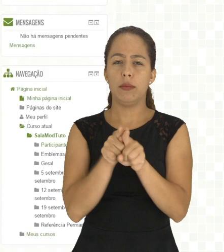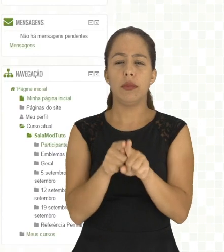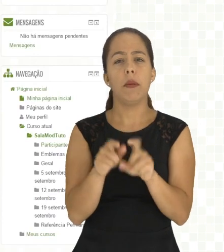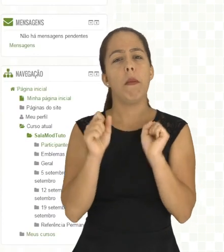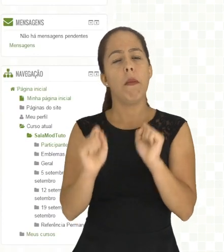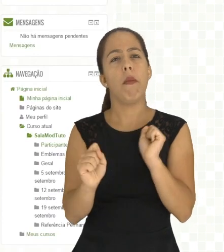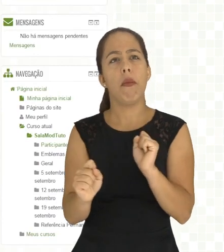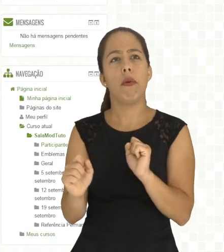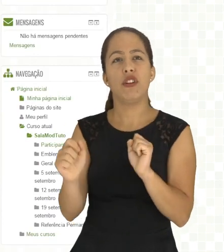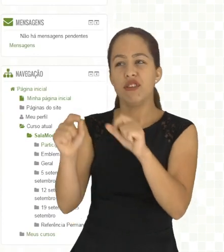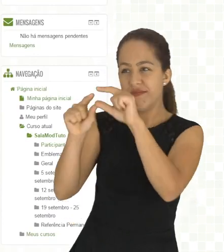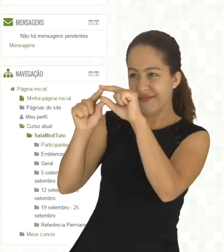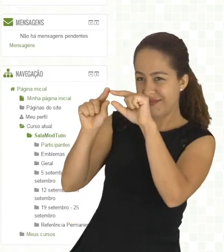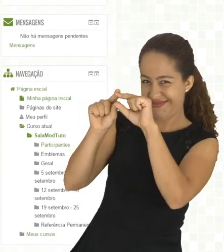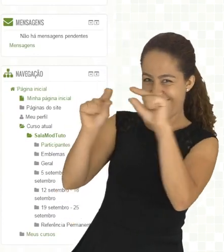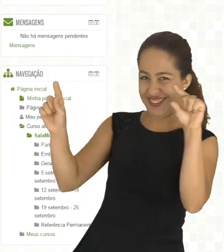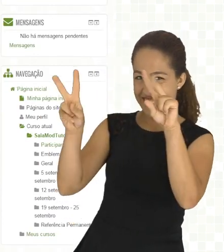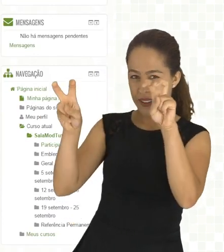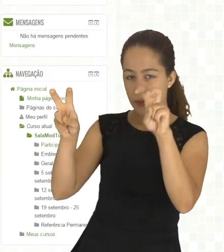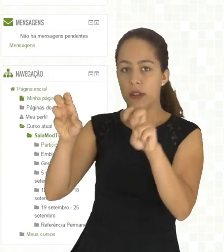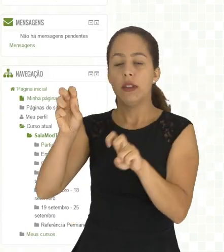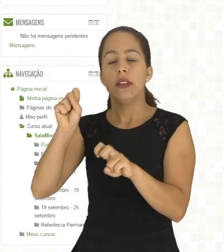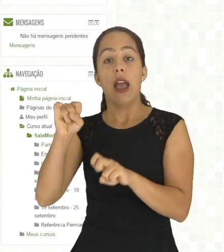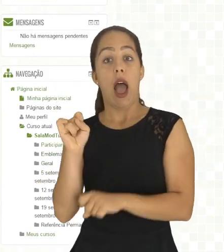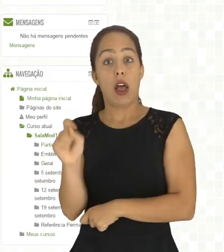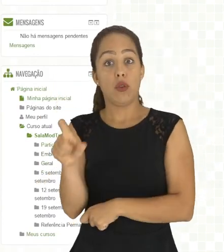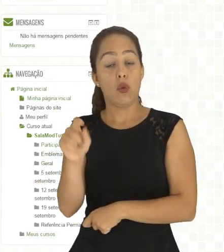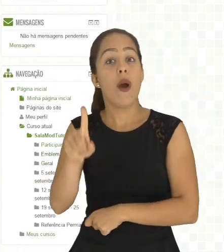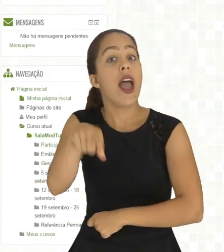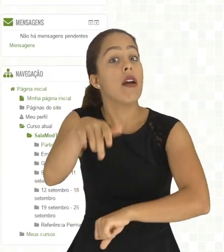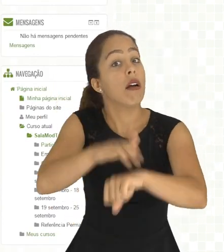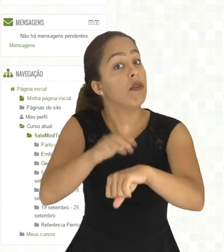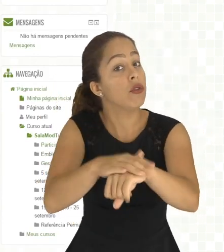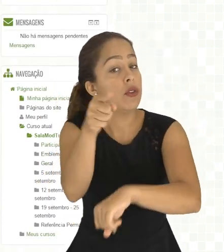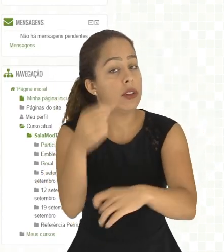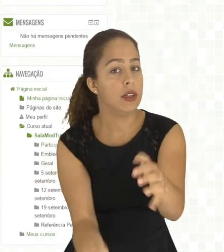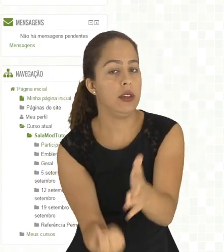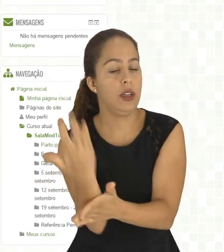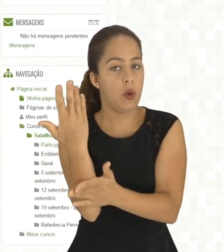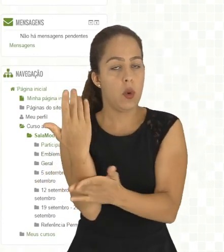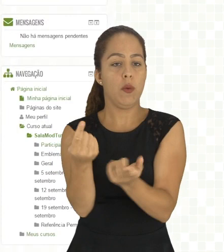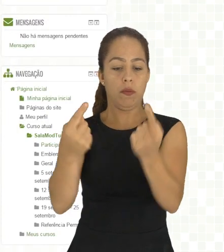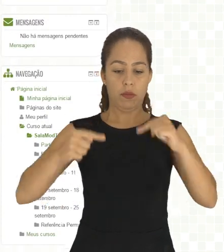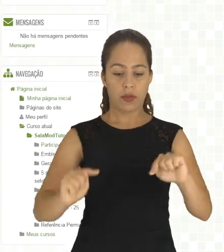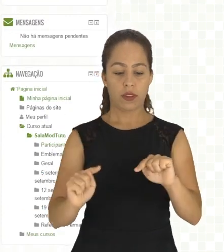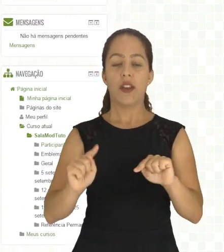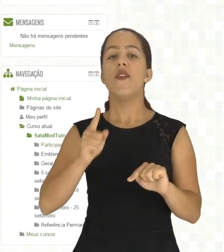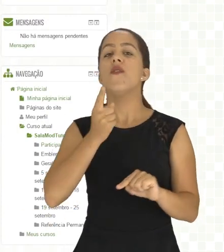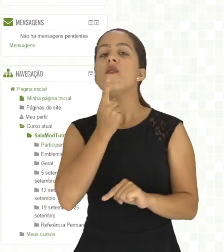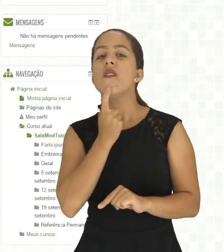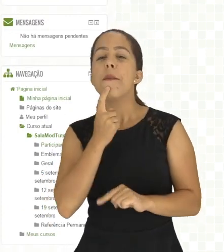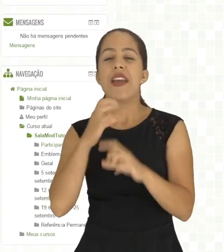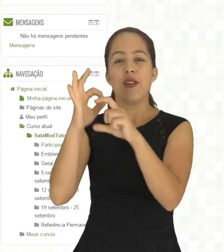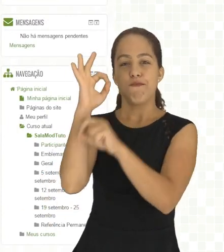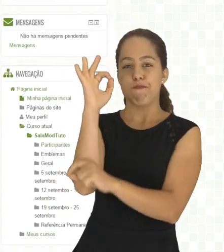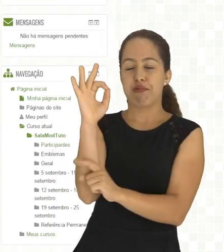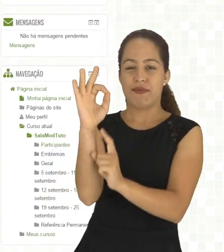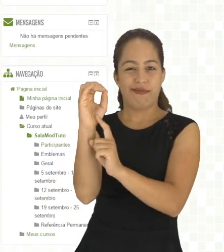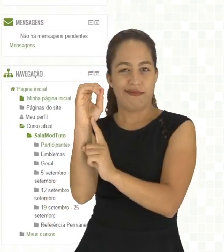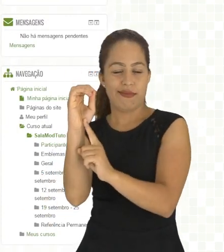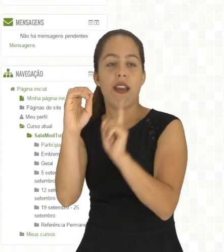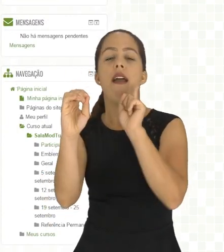cor se azul é são atividades criadas por você e vermelho pelo próprio curso